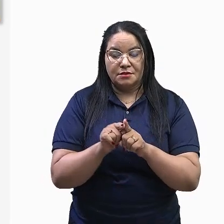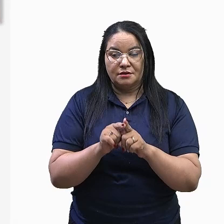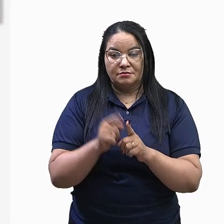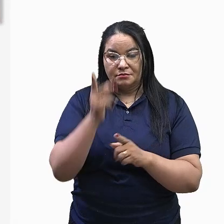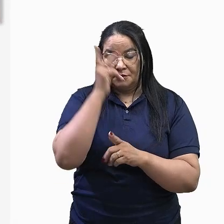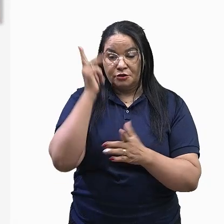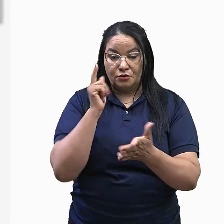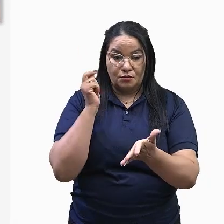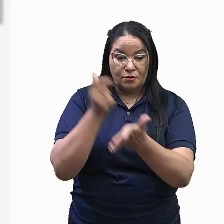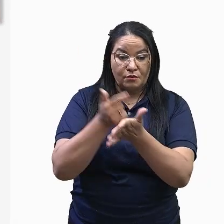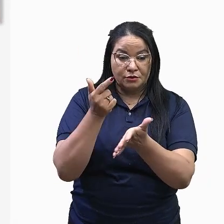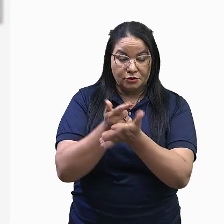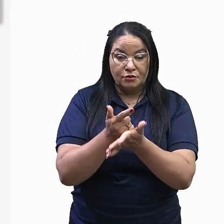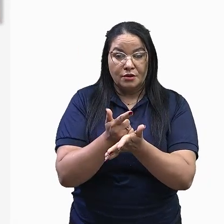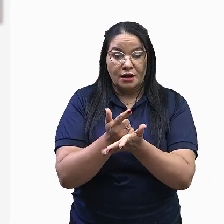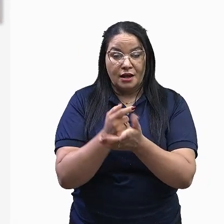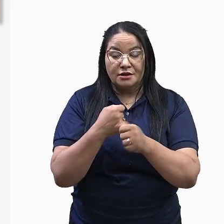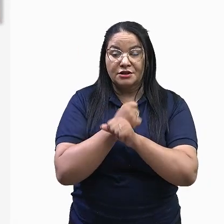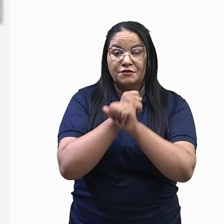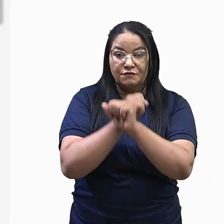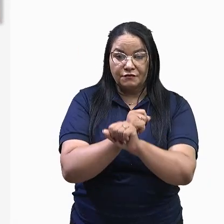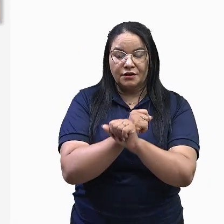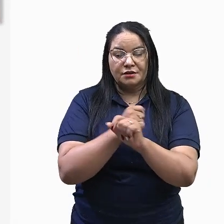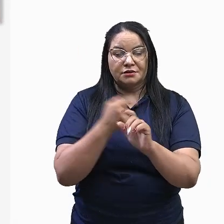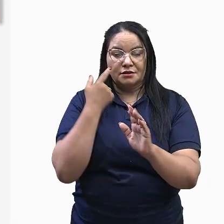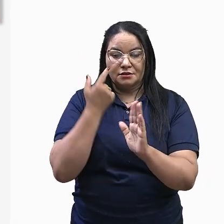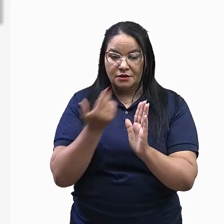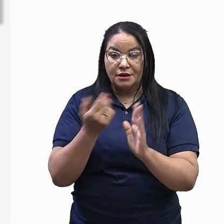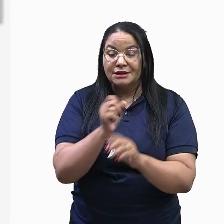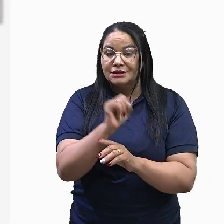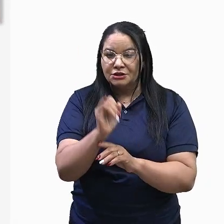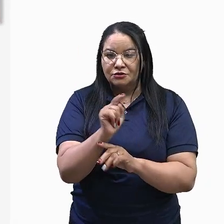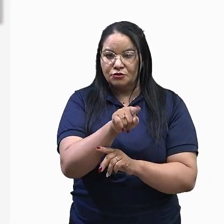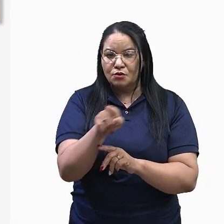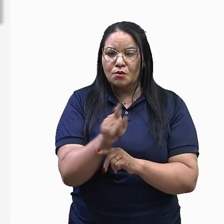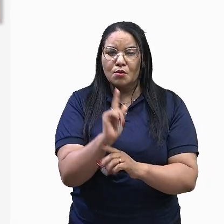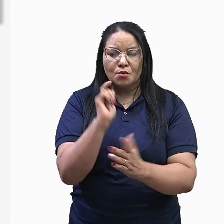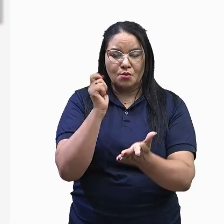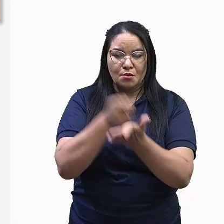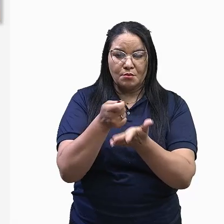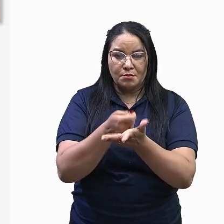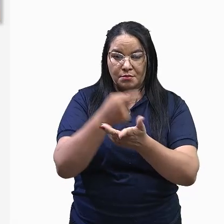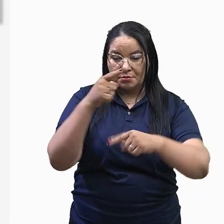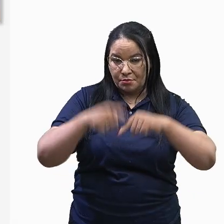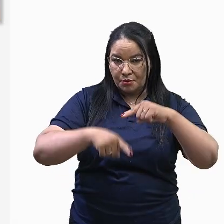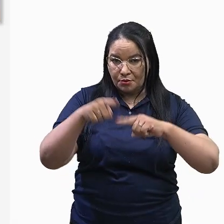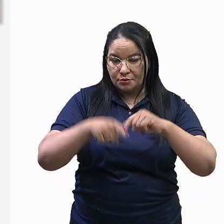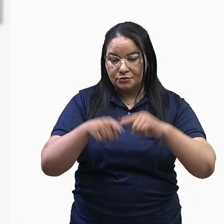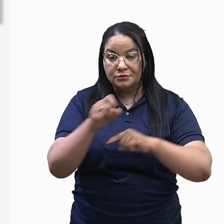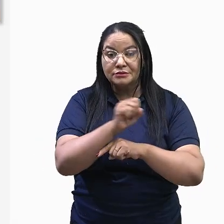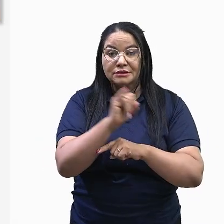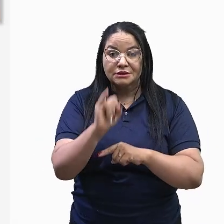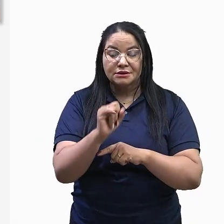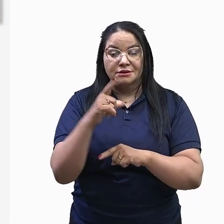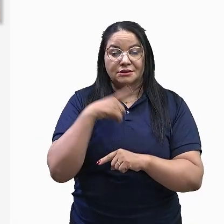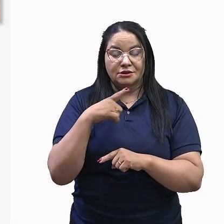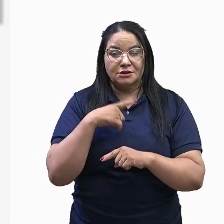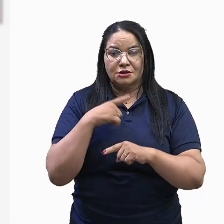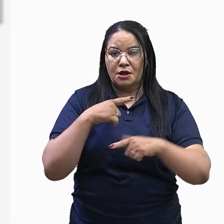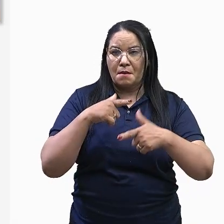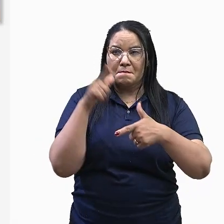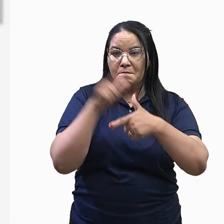Consumidor, que no caso, aqui, quando a gente compra um produto e ele deu